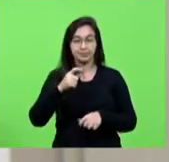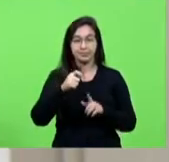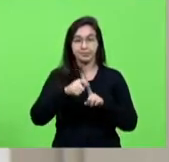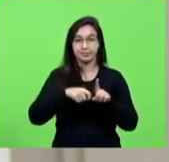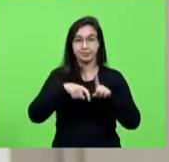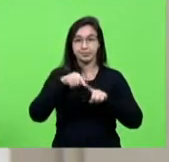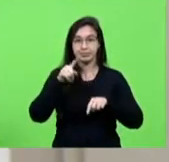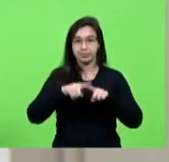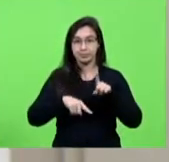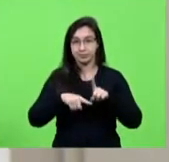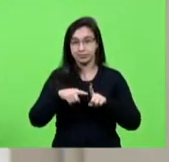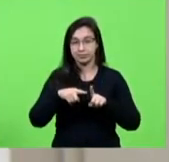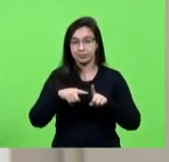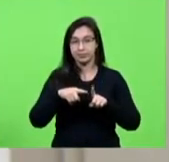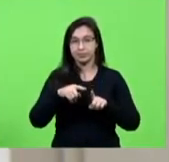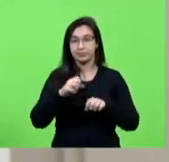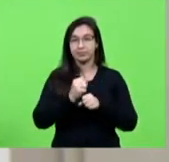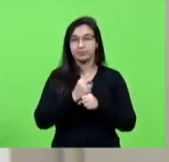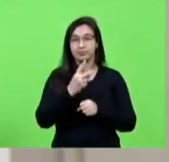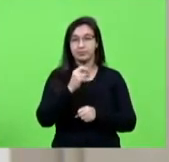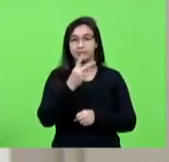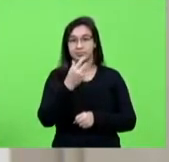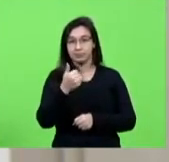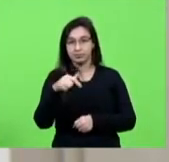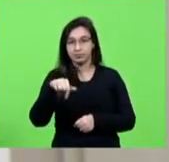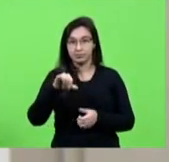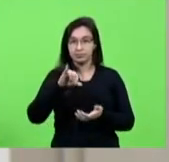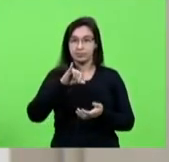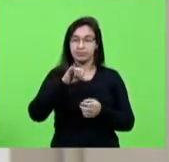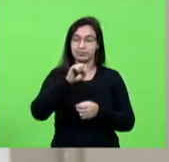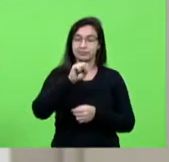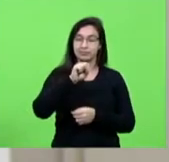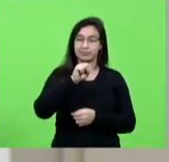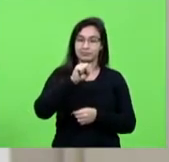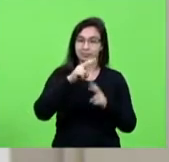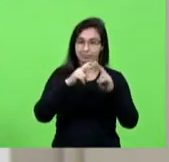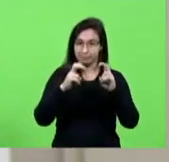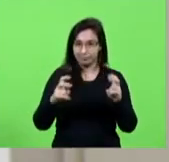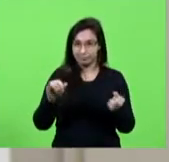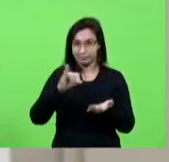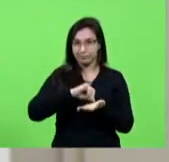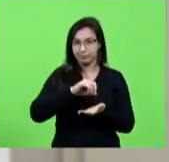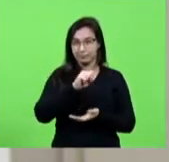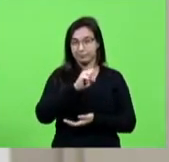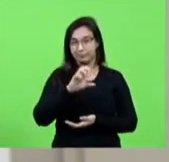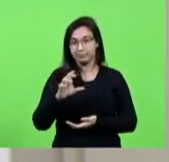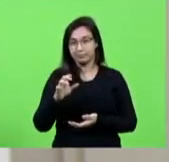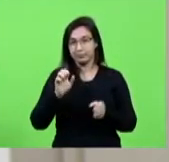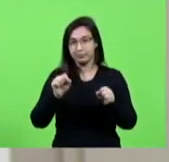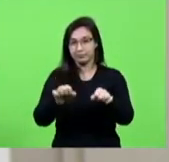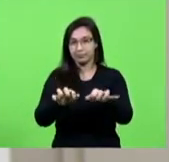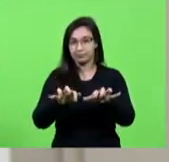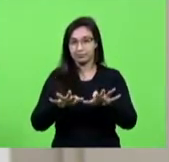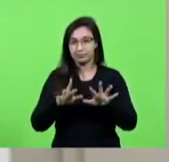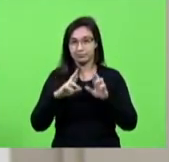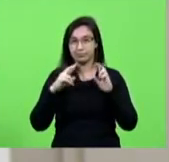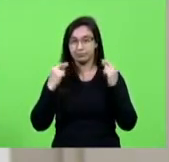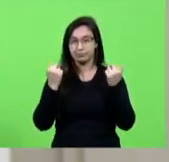de 2021, nesta cidade de Florianópolis, capital do Estado, reuniu-se a Assembleia Legislativa em